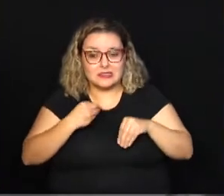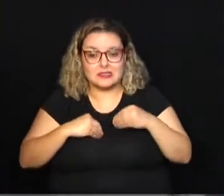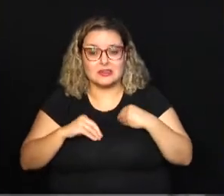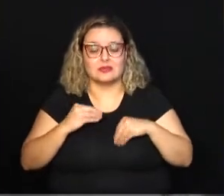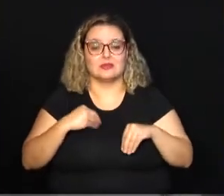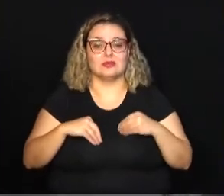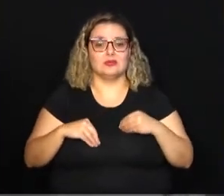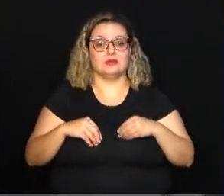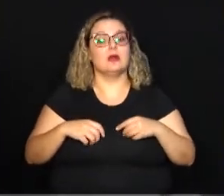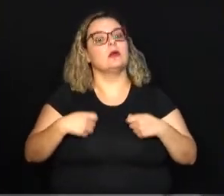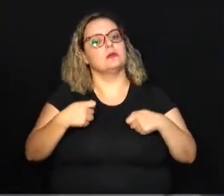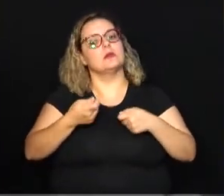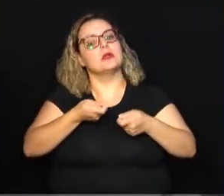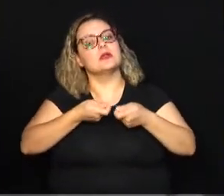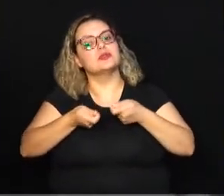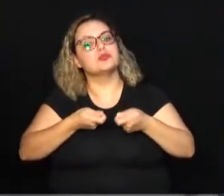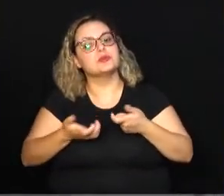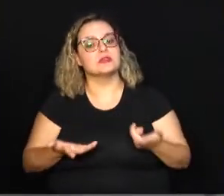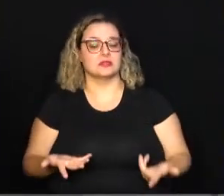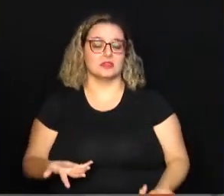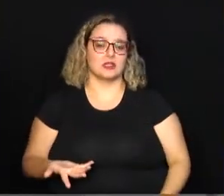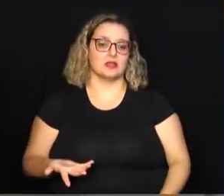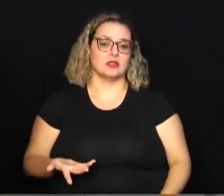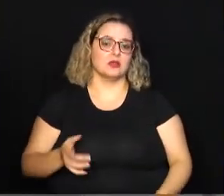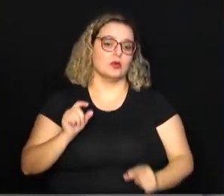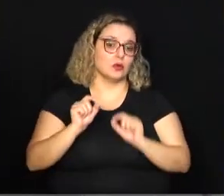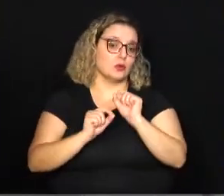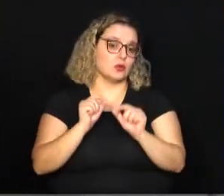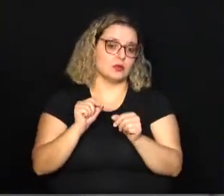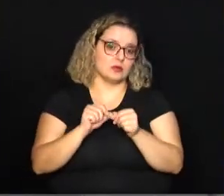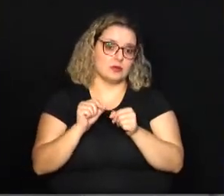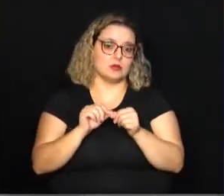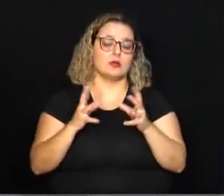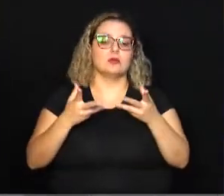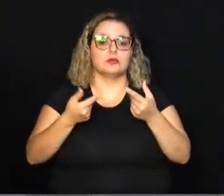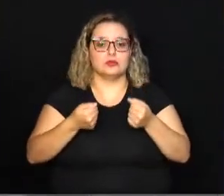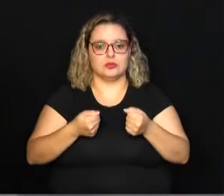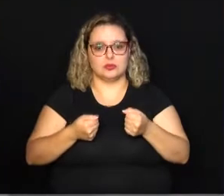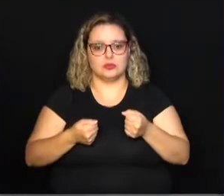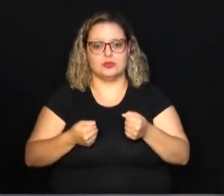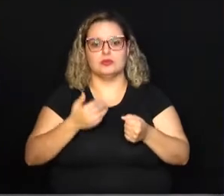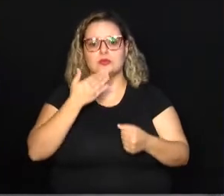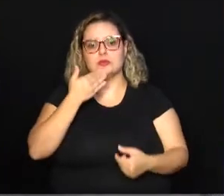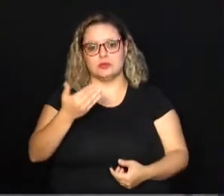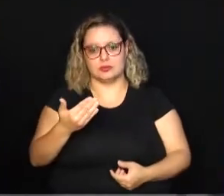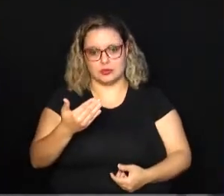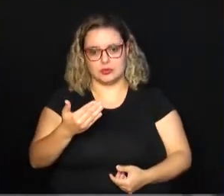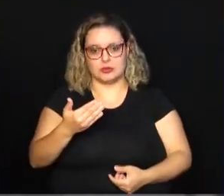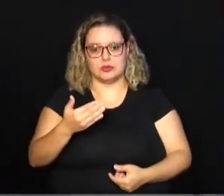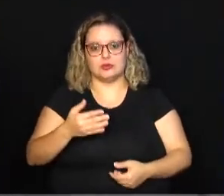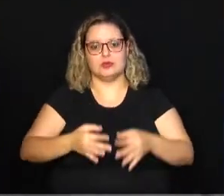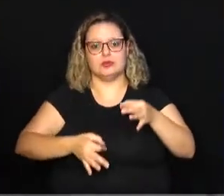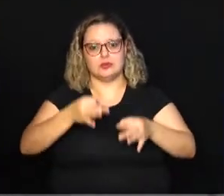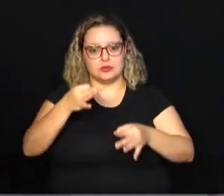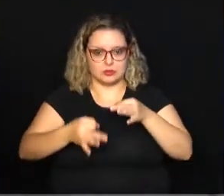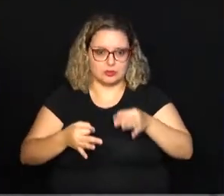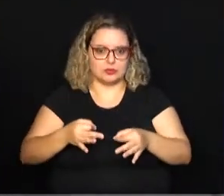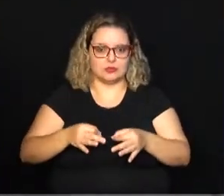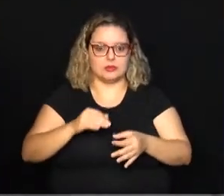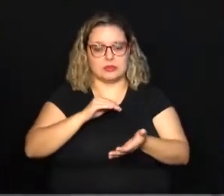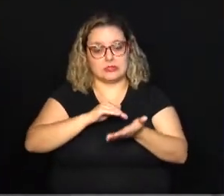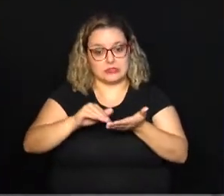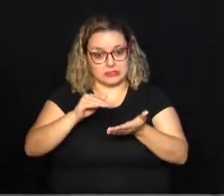tem que administrar. O que nós fizemos? Toda demanda judicial vai para a Secretaria de Justiça, ele aciona